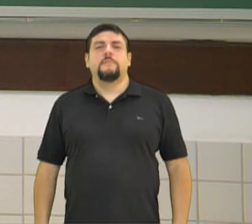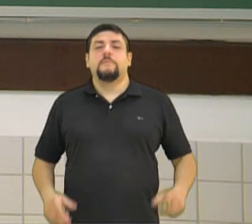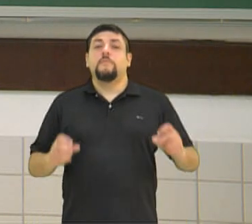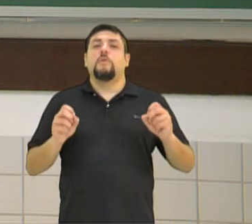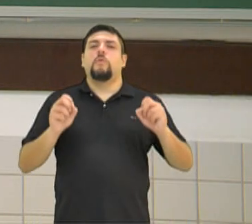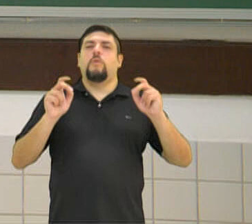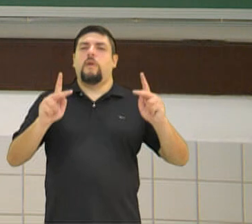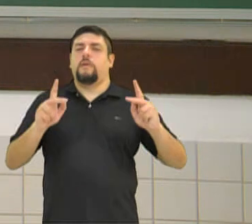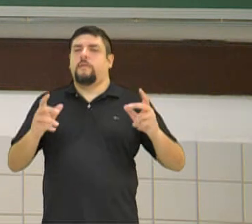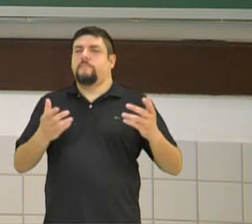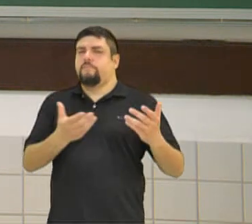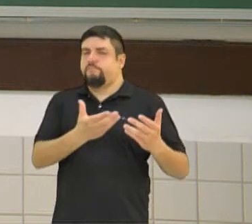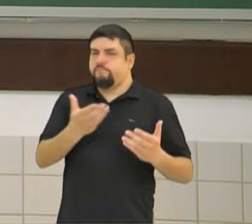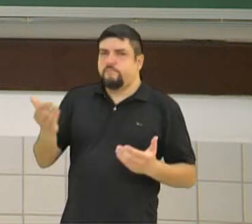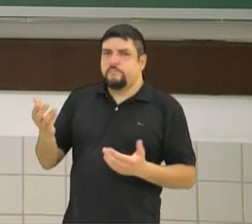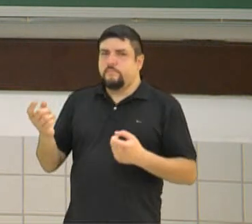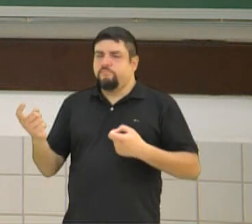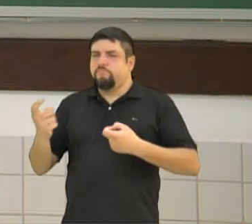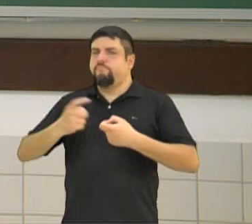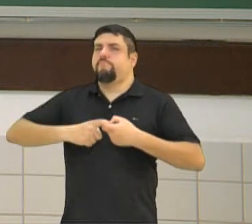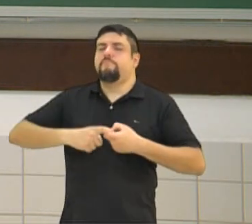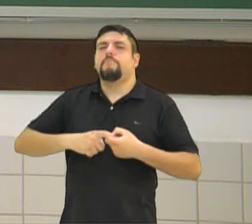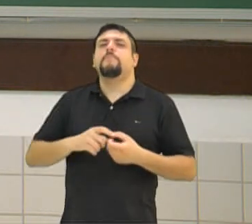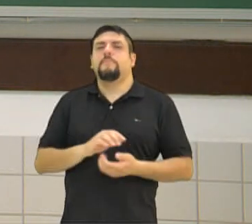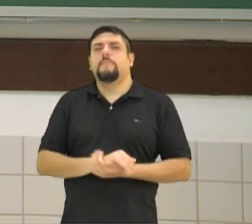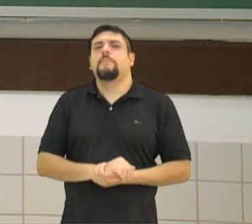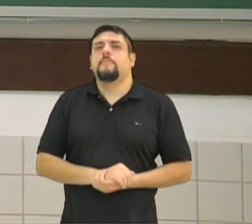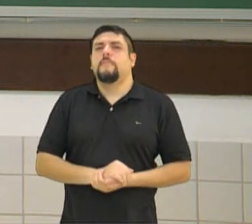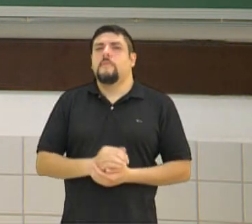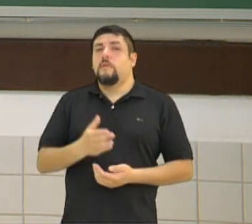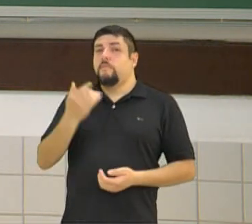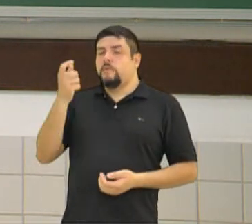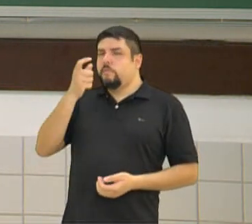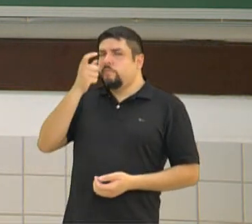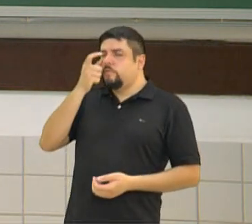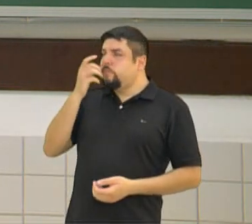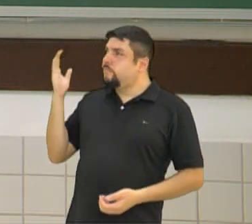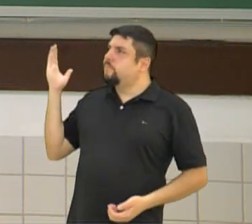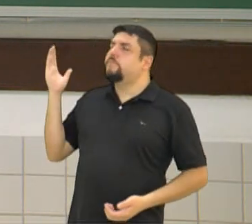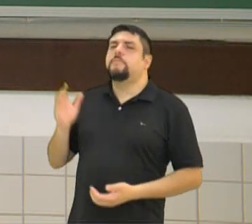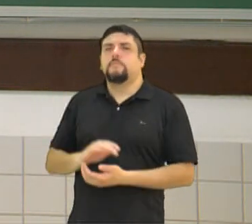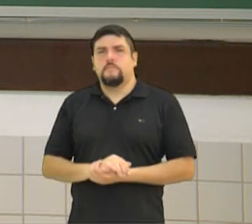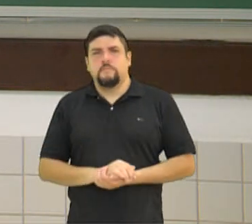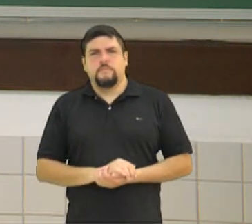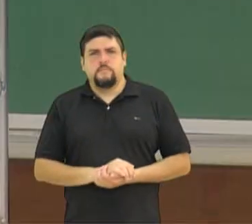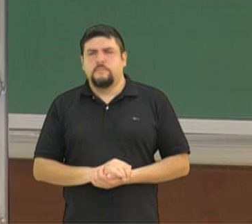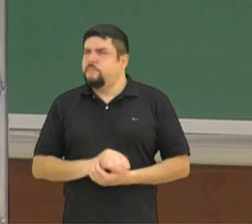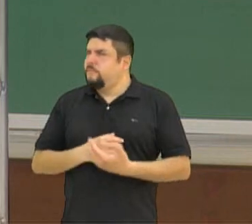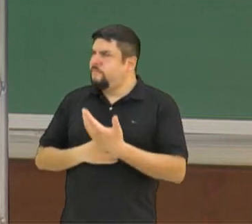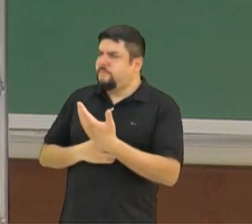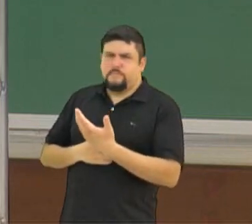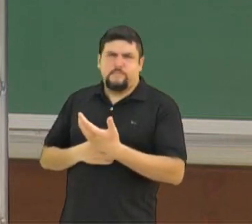Muito bem, galera, estamos de volta, senhoras e senhores. Vamos lá responder essa questão. Essa tá mole,